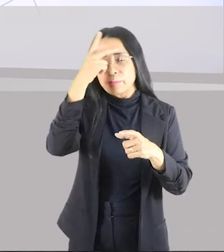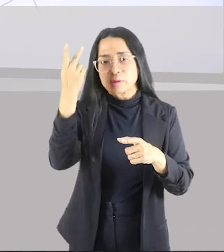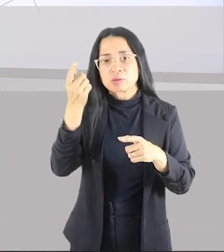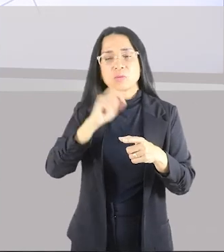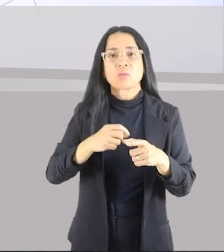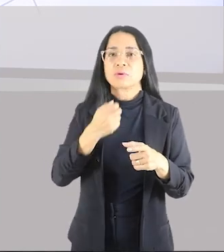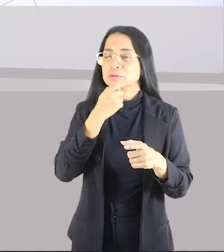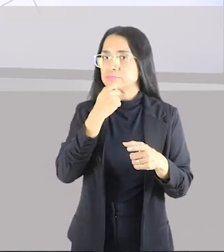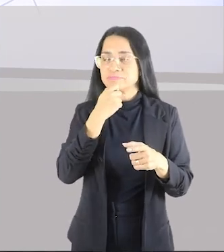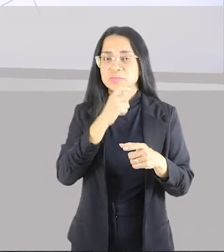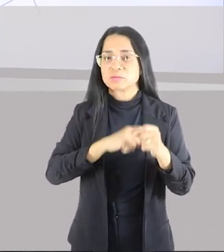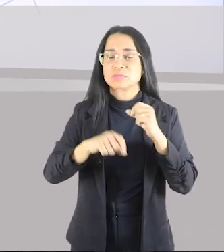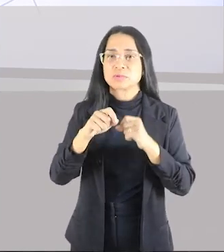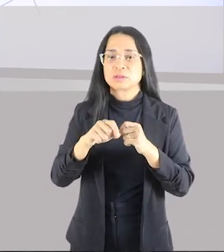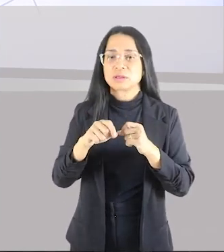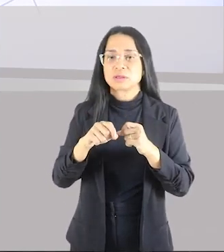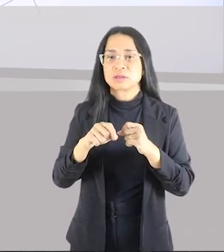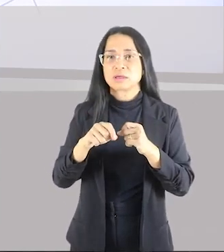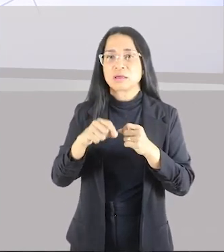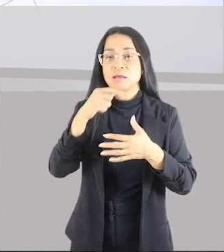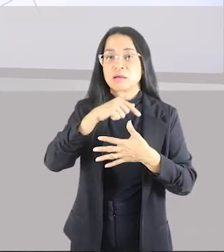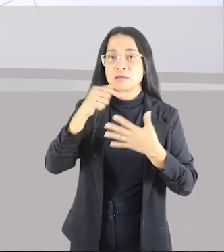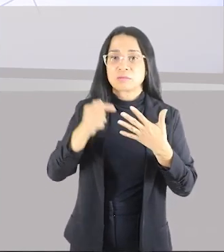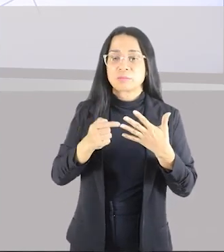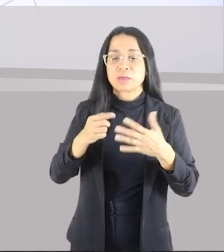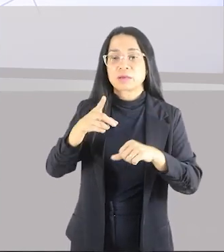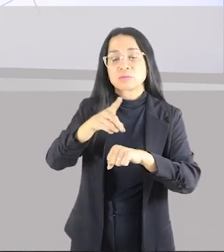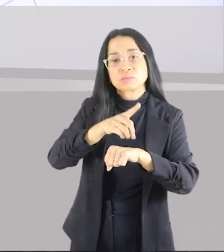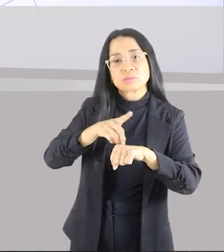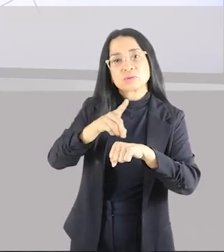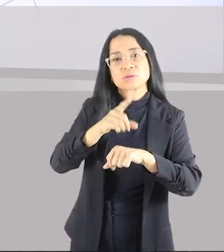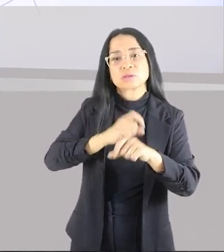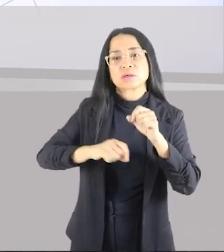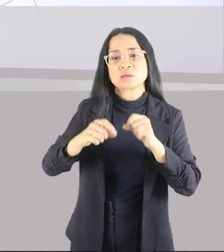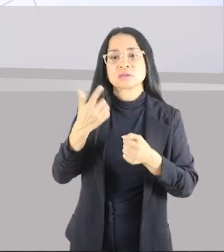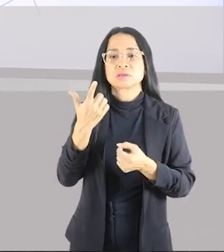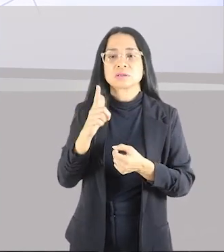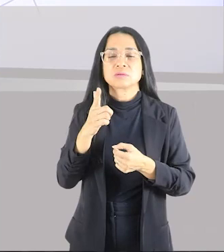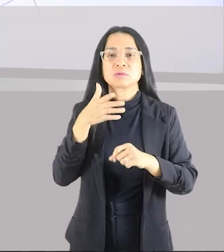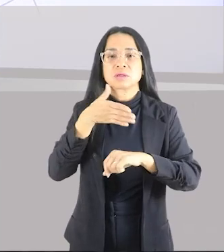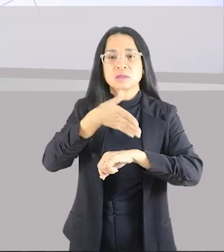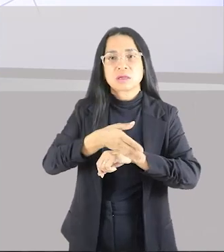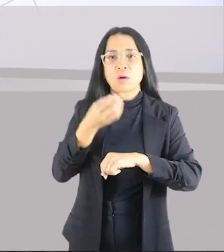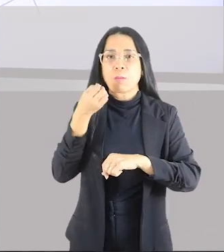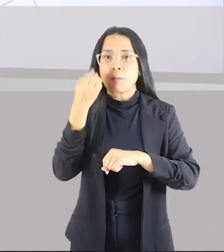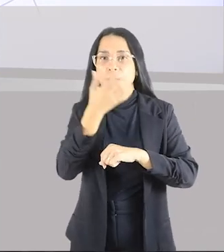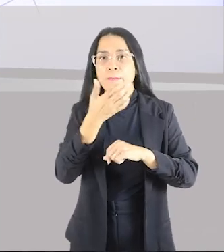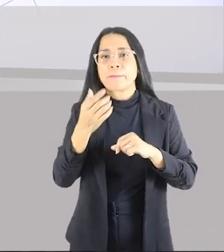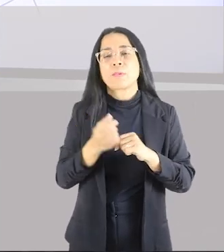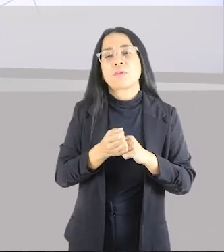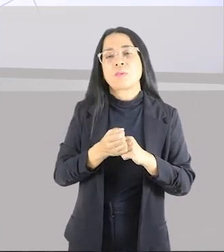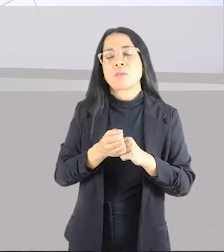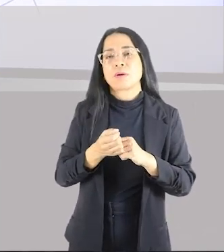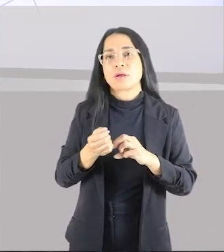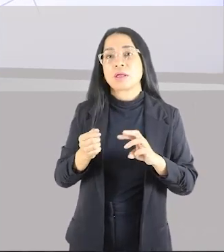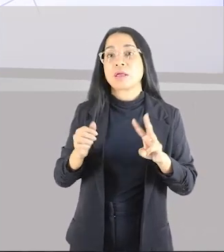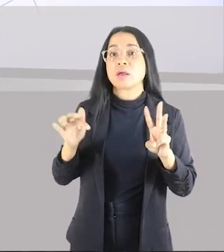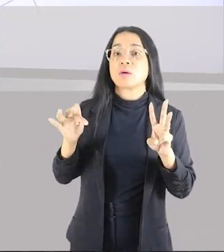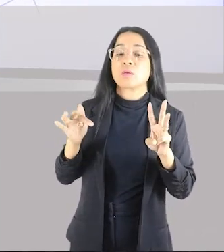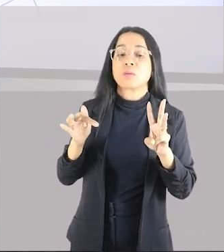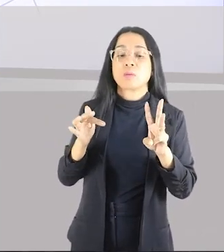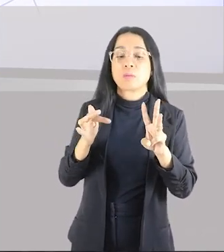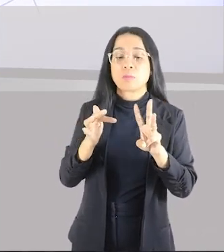não detém de aspectos digitais, ou seja, não tem acesso a uma boa conexão de Wi-Fi e nem